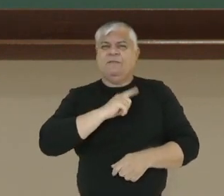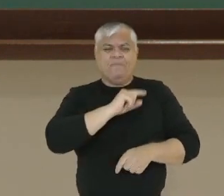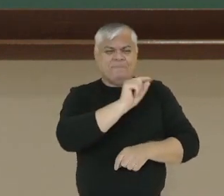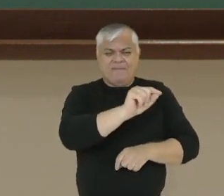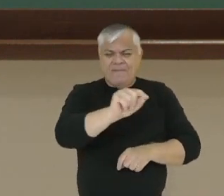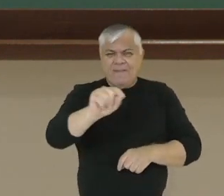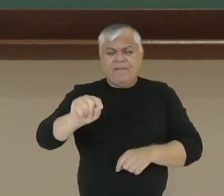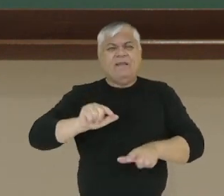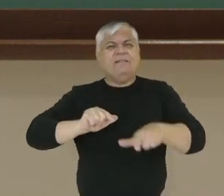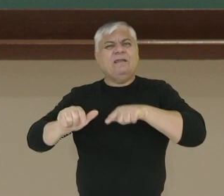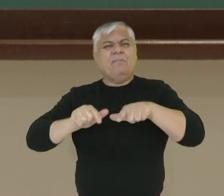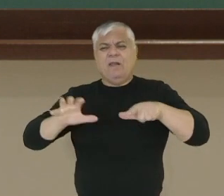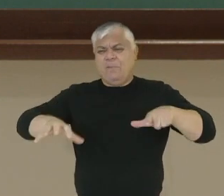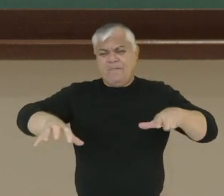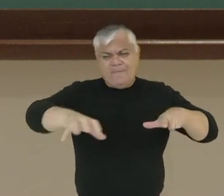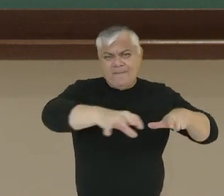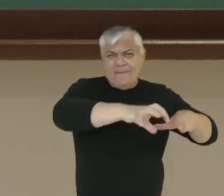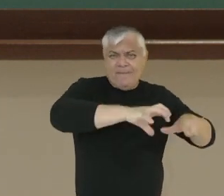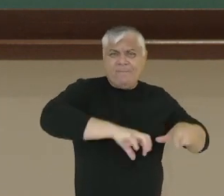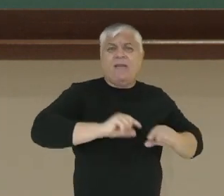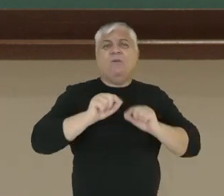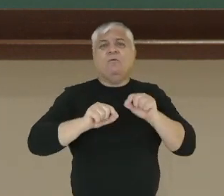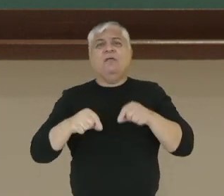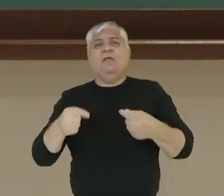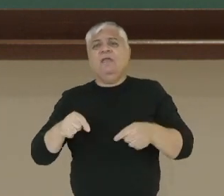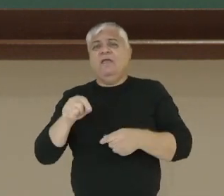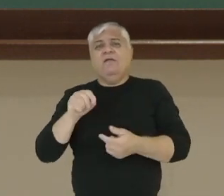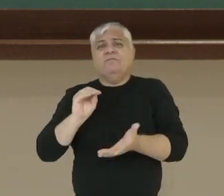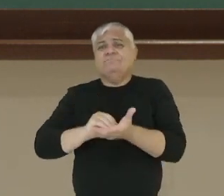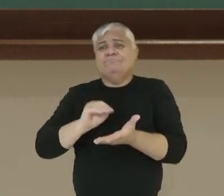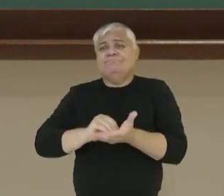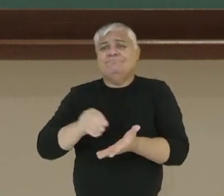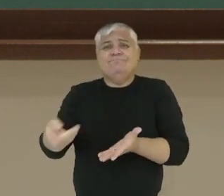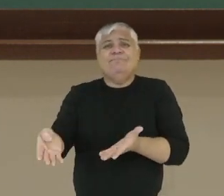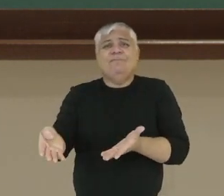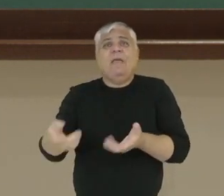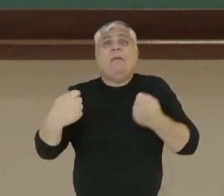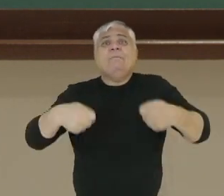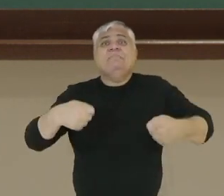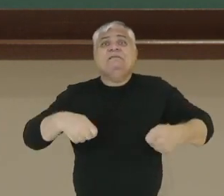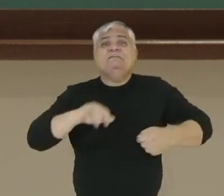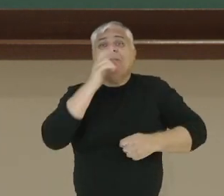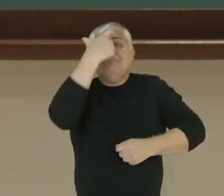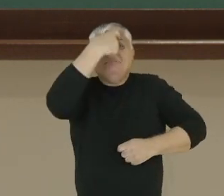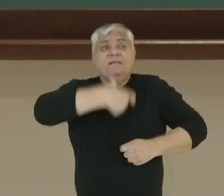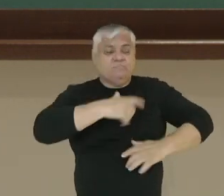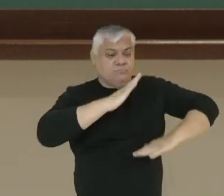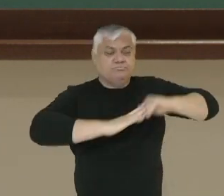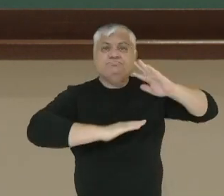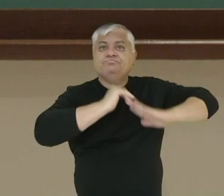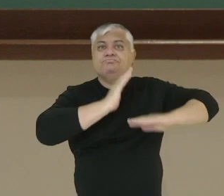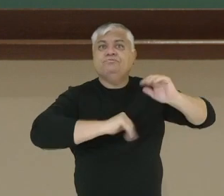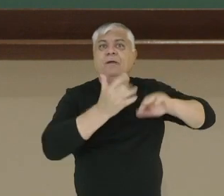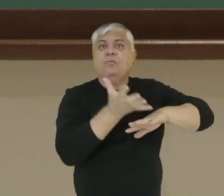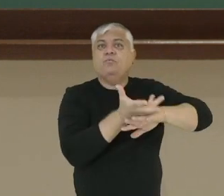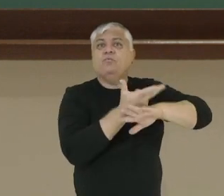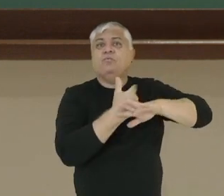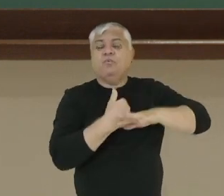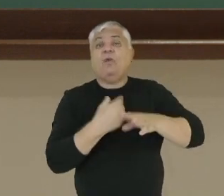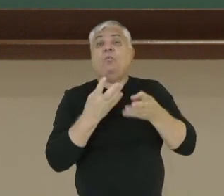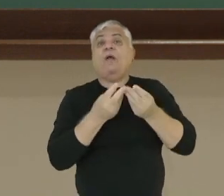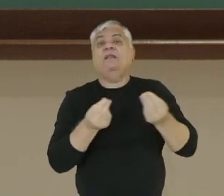empregos que estão vagos, só que eles precisam de mão de obra qualificada. O que isso quer